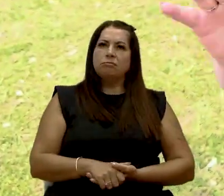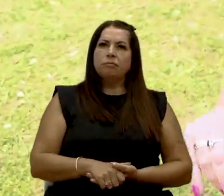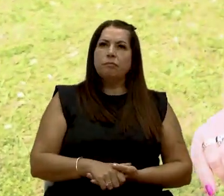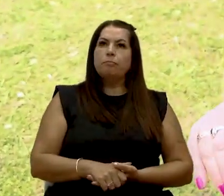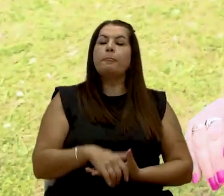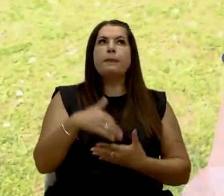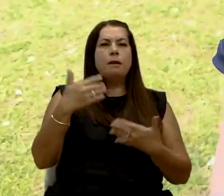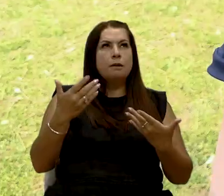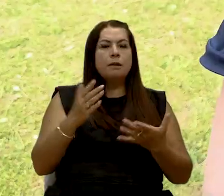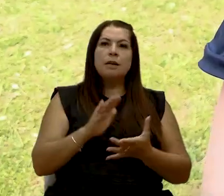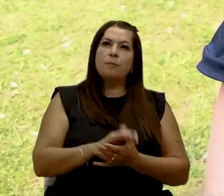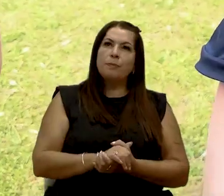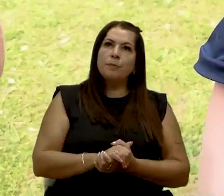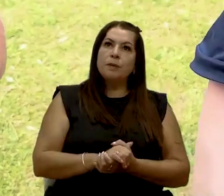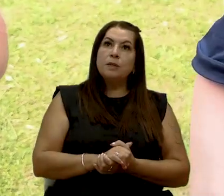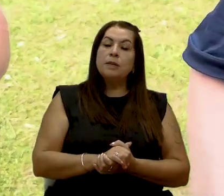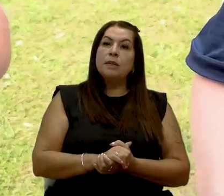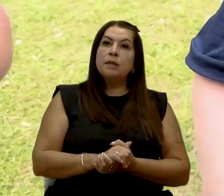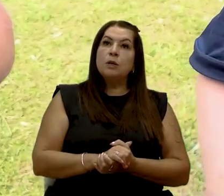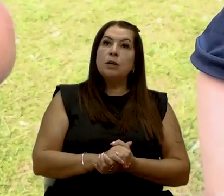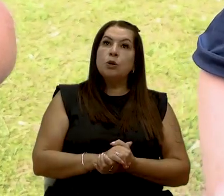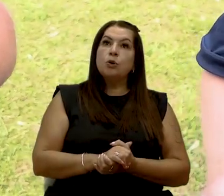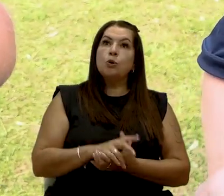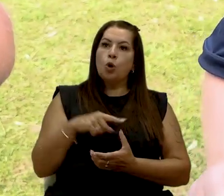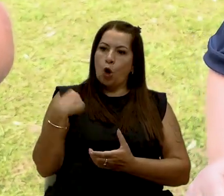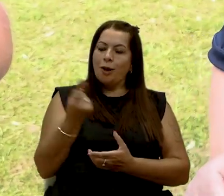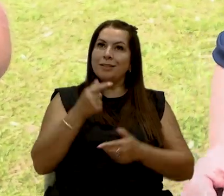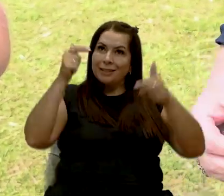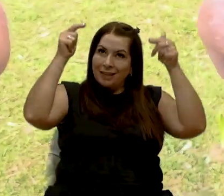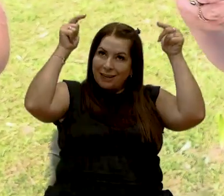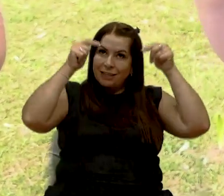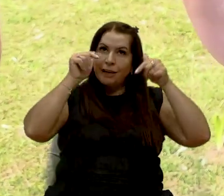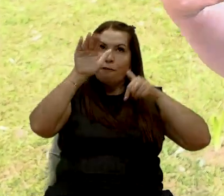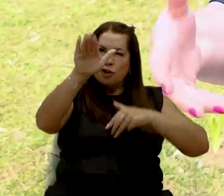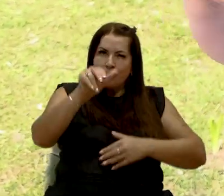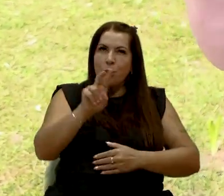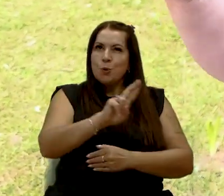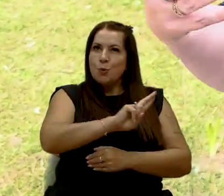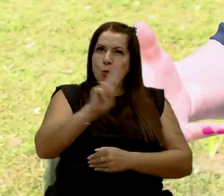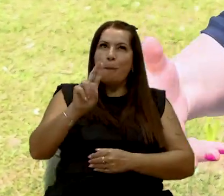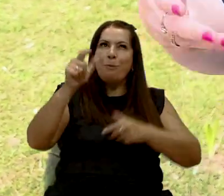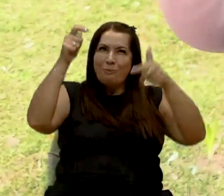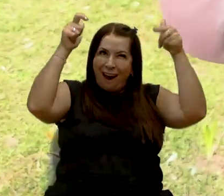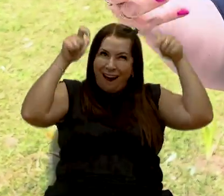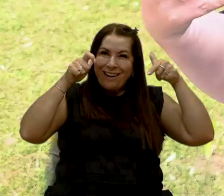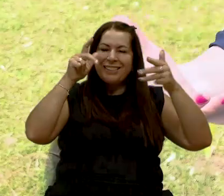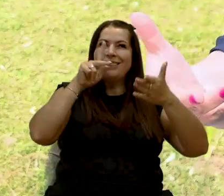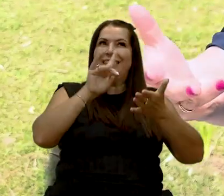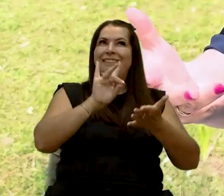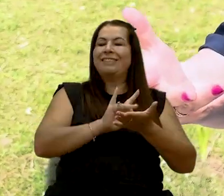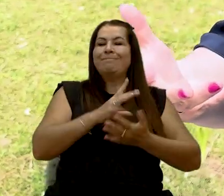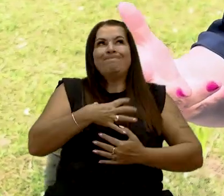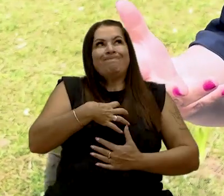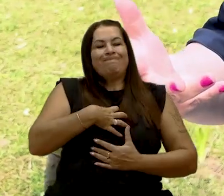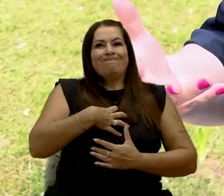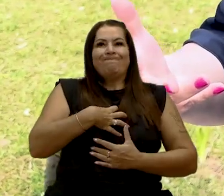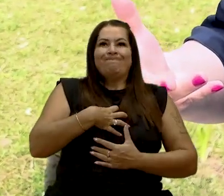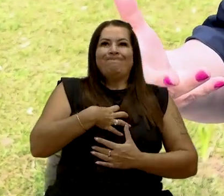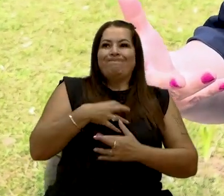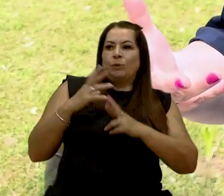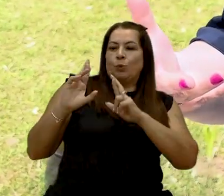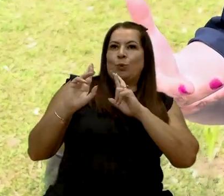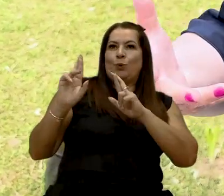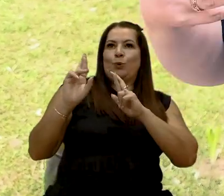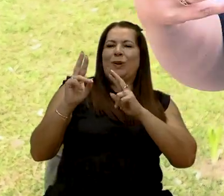deixa quieto. E lá pelas tantas, quando a nossa rainha, o nome dela foi chamado como rainha, a